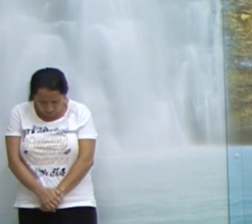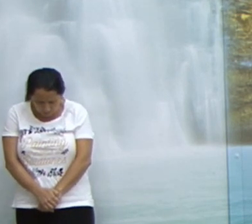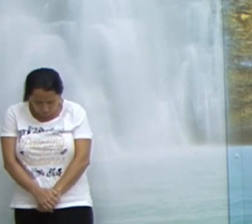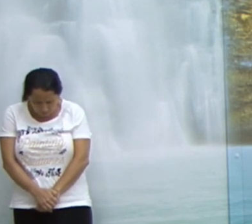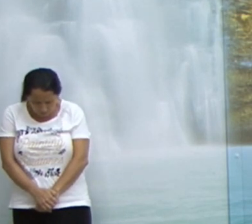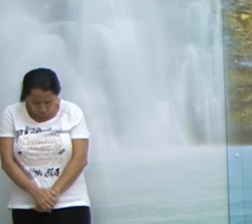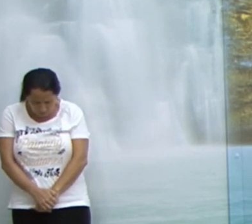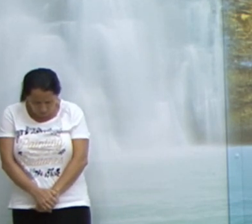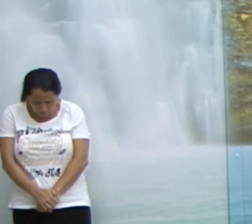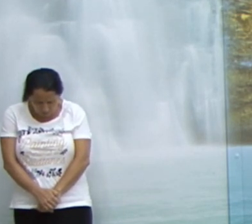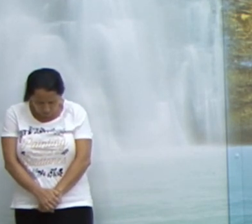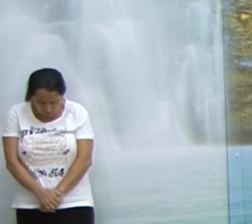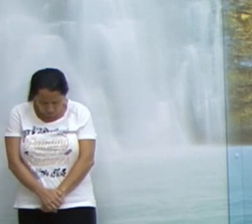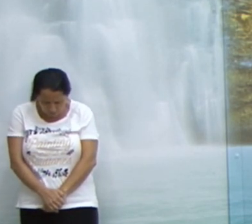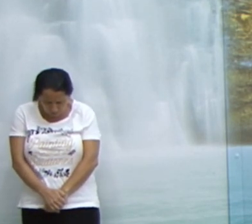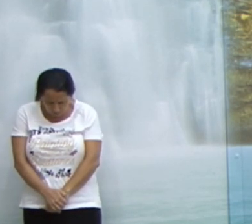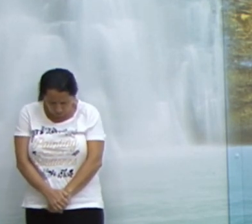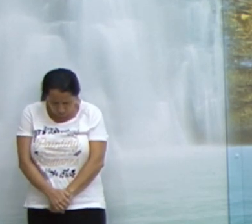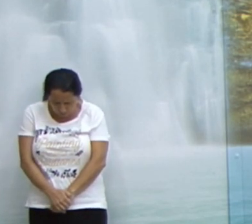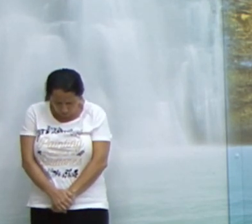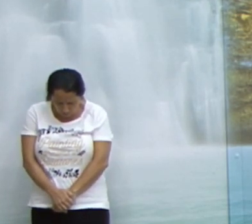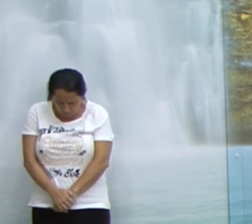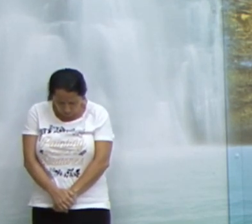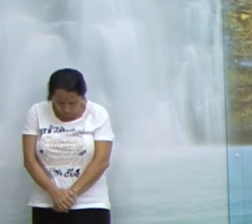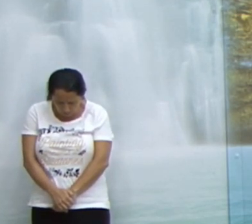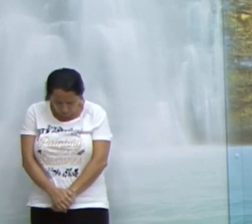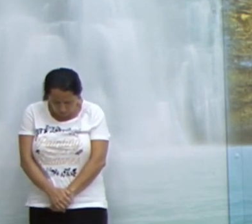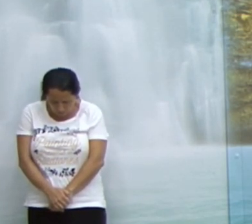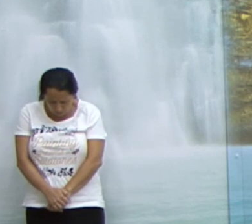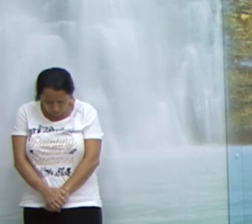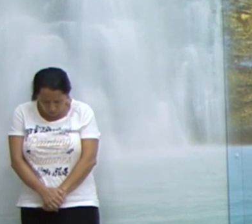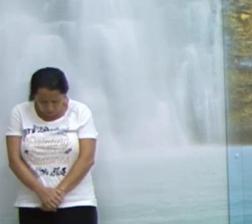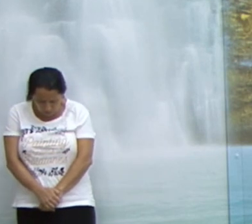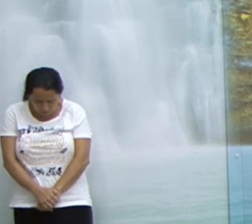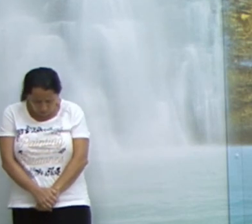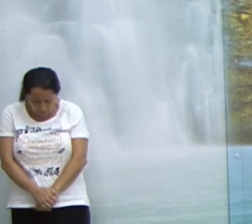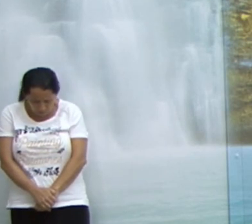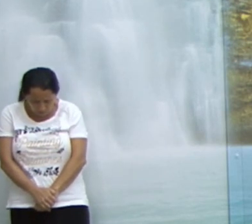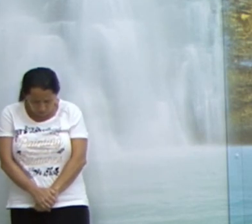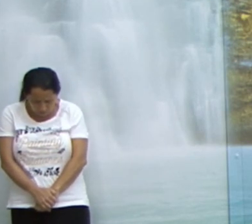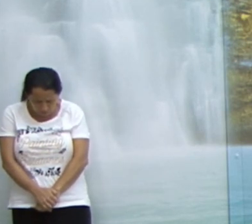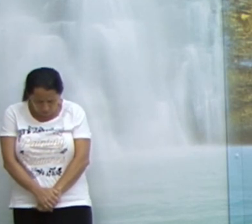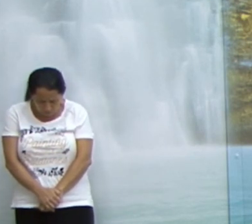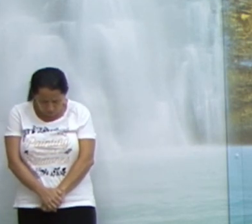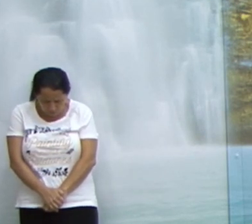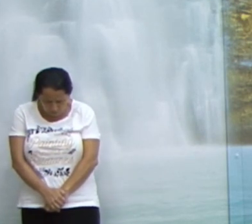Há poder no nome de Jesus. Dê uma linda salva de palmas ao Senhor.